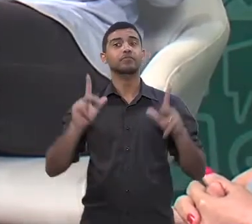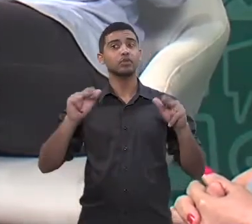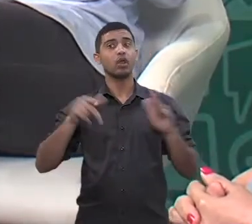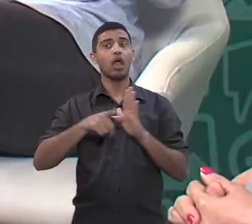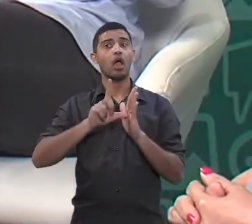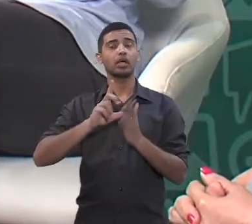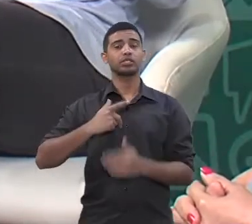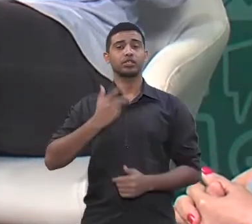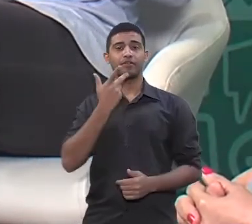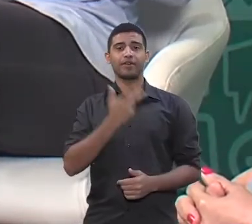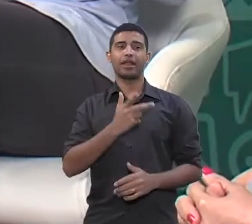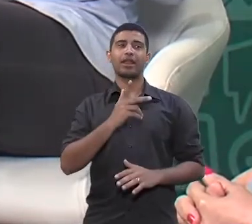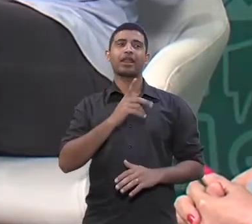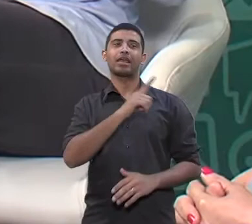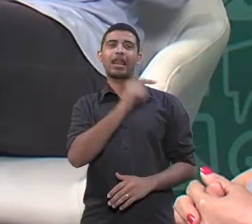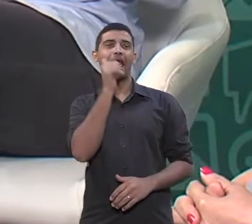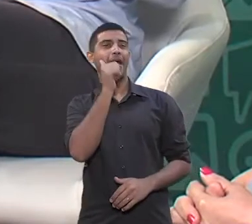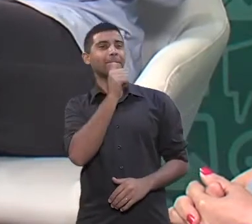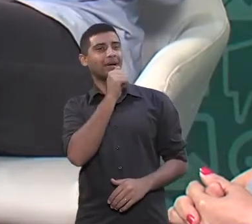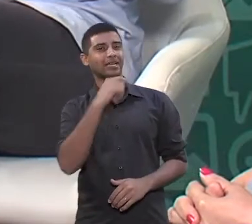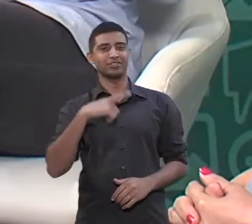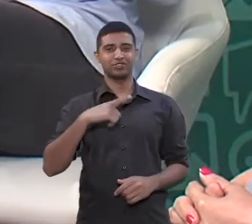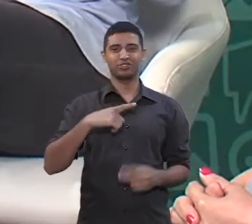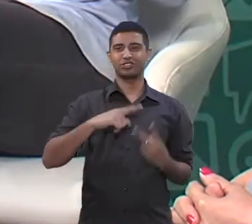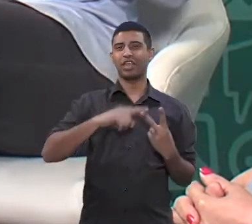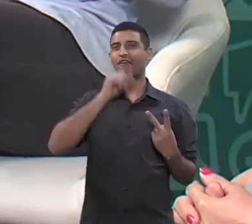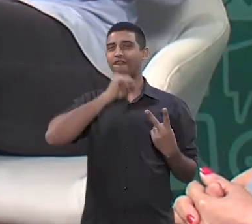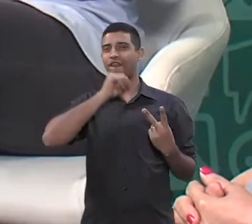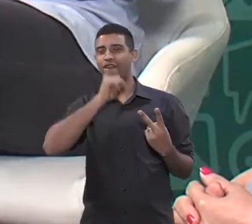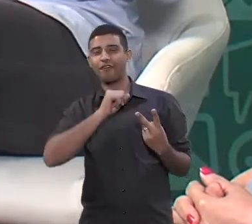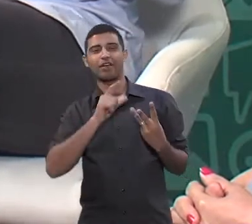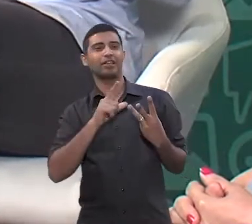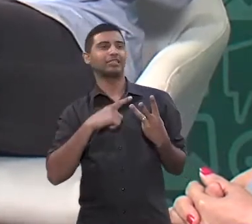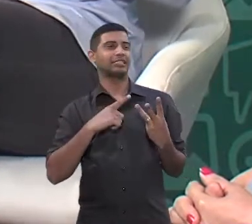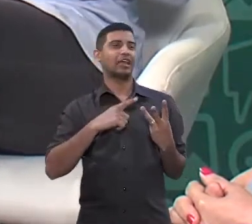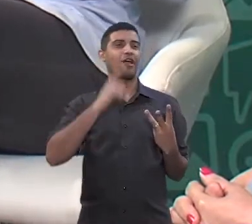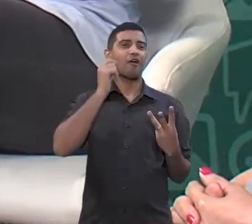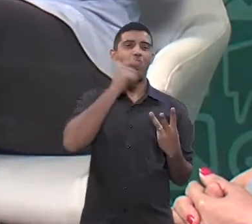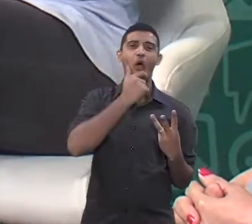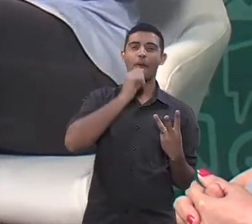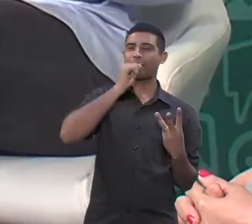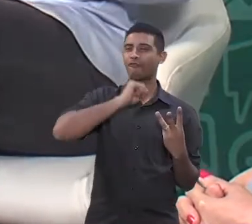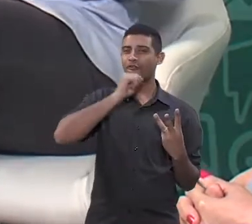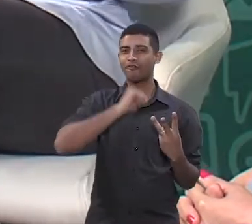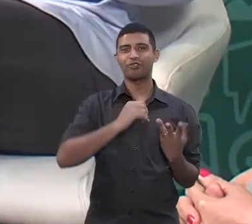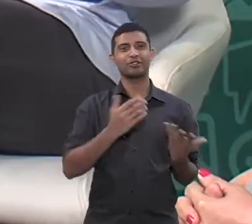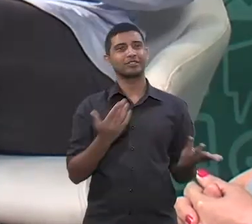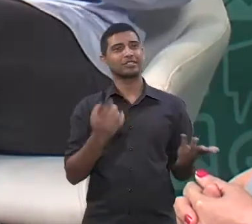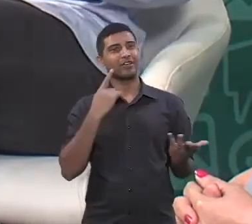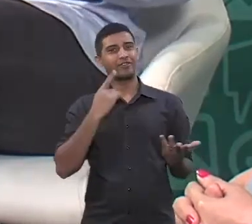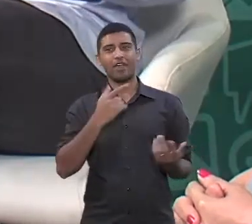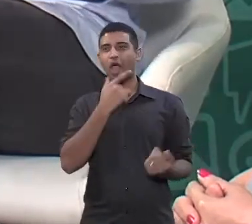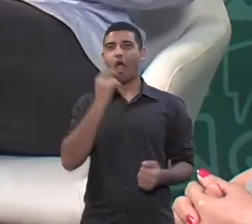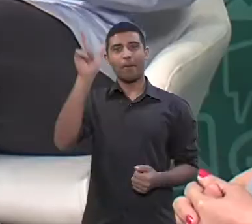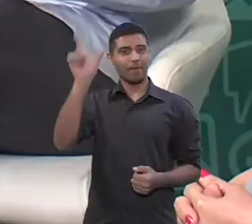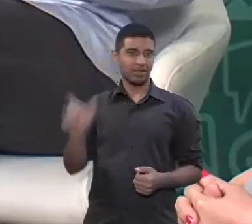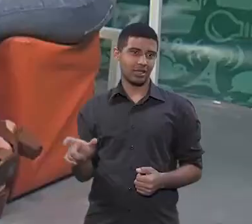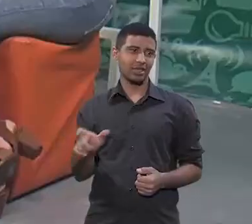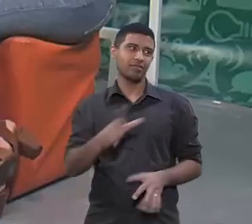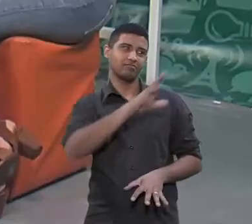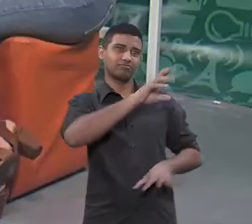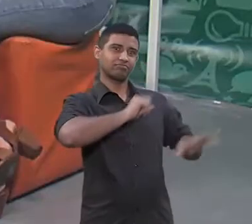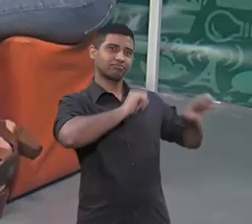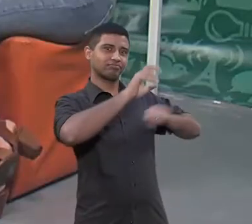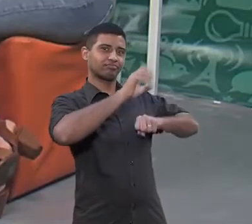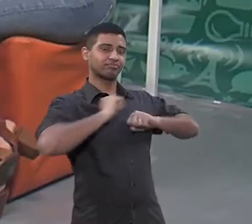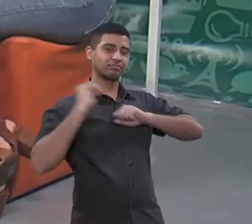falei antes, né? Que a mãe era, a avó era, o avô era. Então, aquele rapaz que estava ali